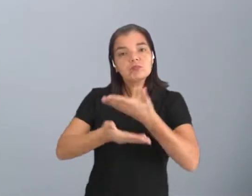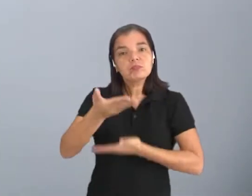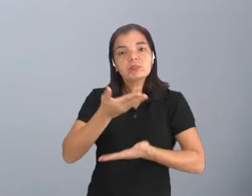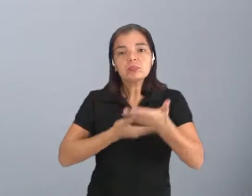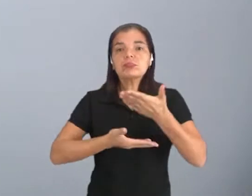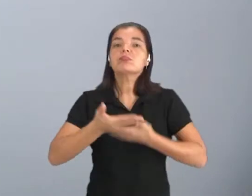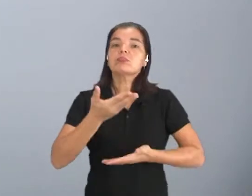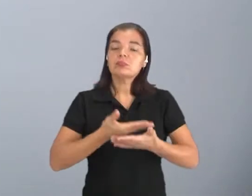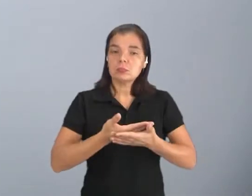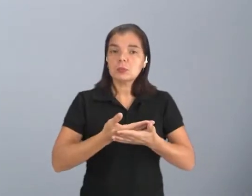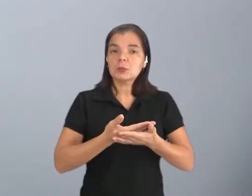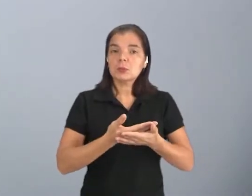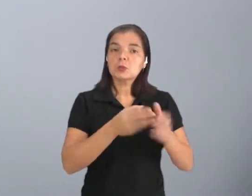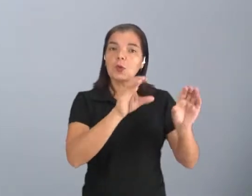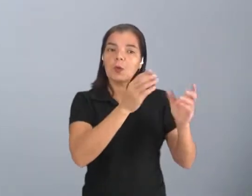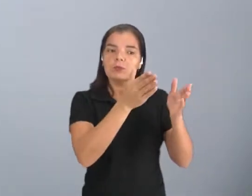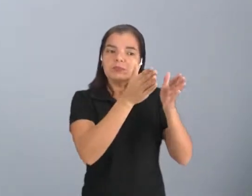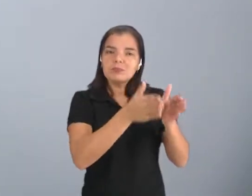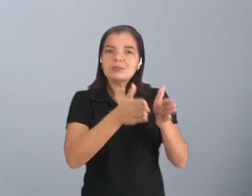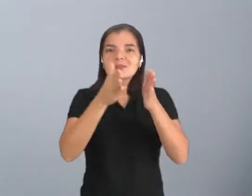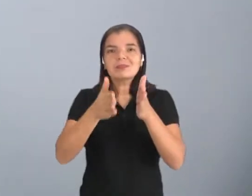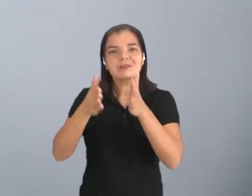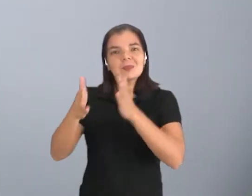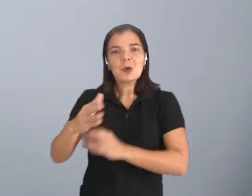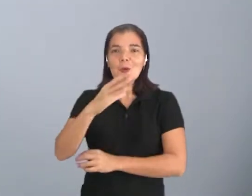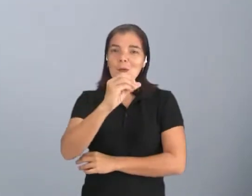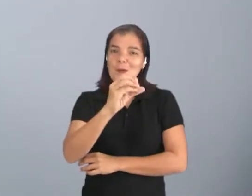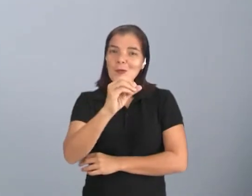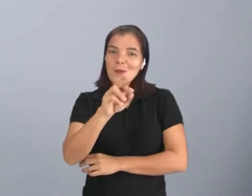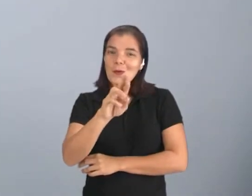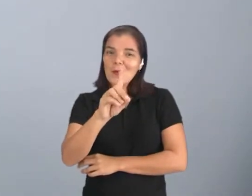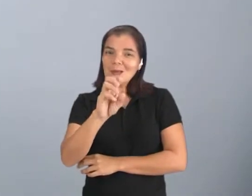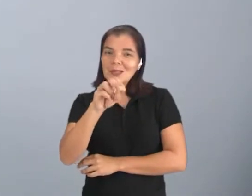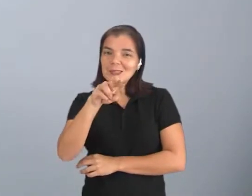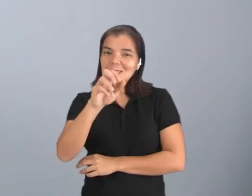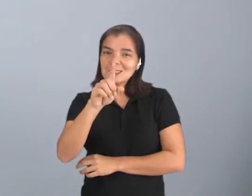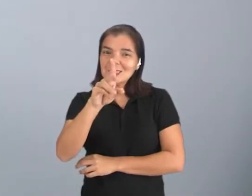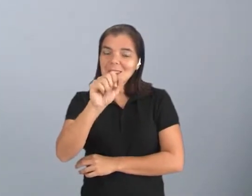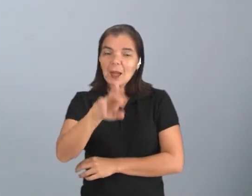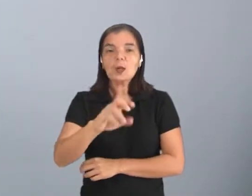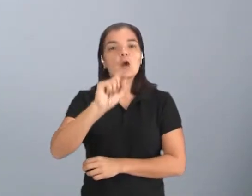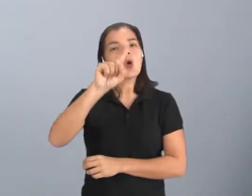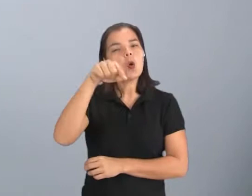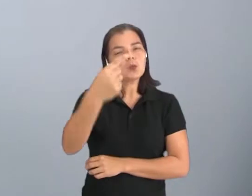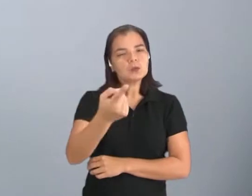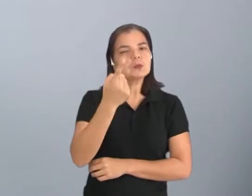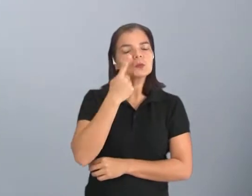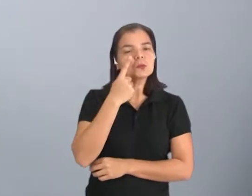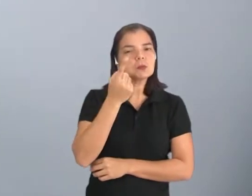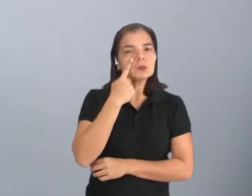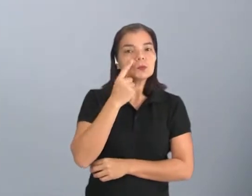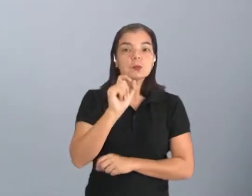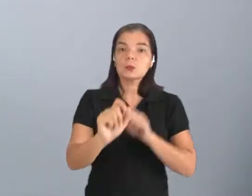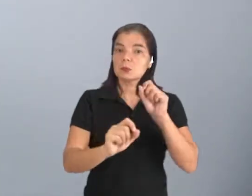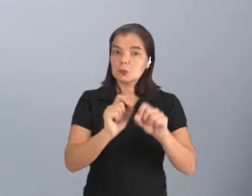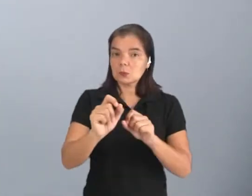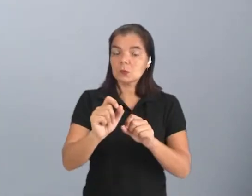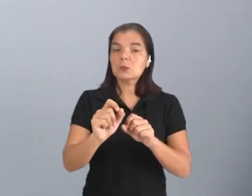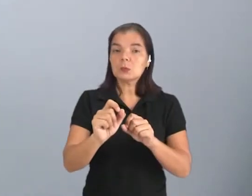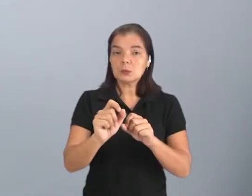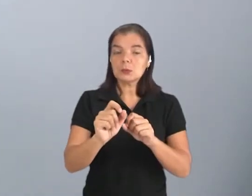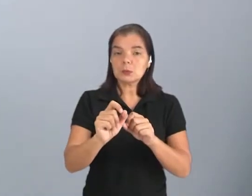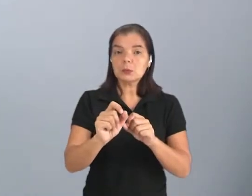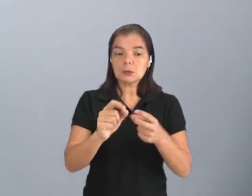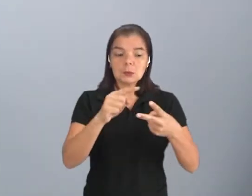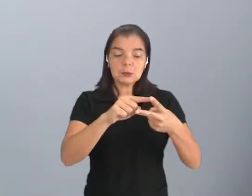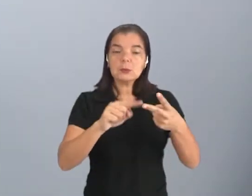de modo coordenado, tá bom? Independente. Outra situação que eu quero que vocês observem é que quando nós empregamos